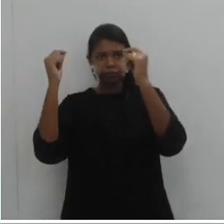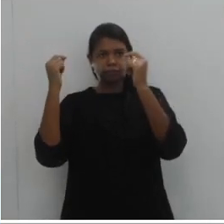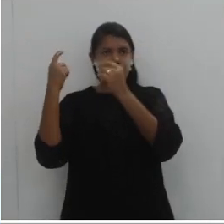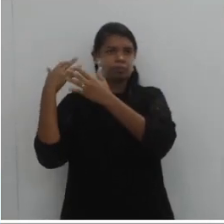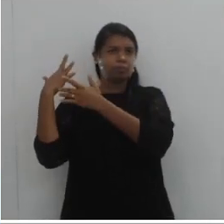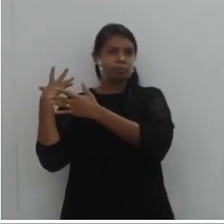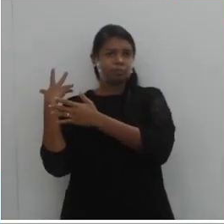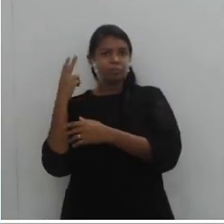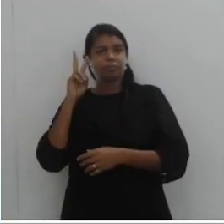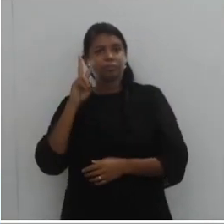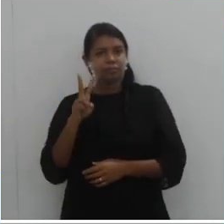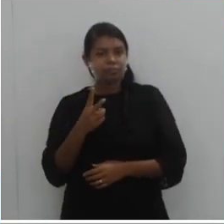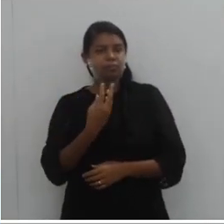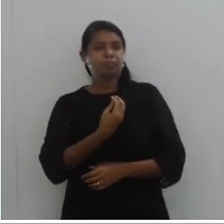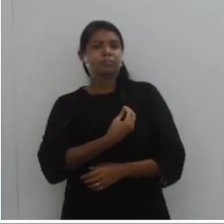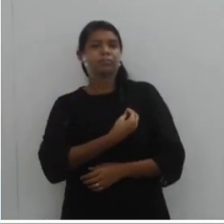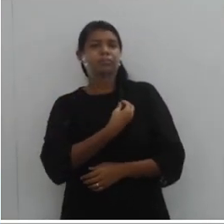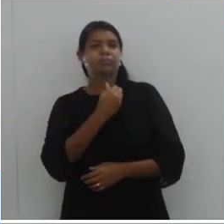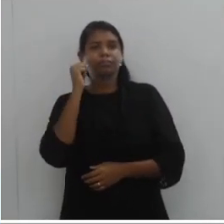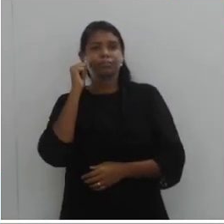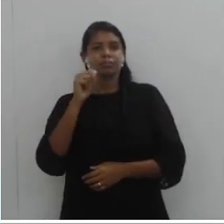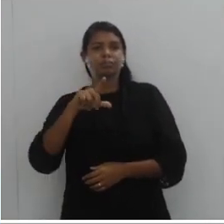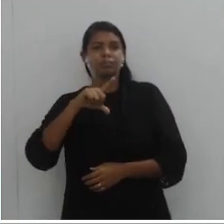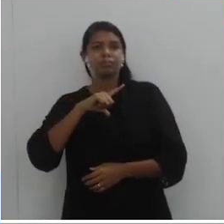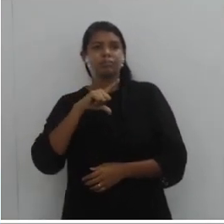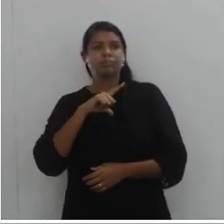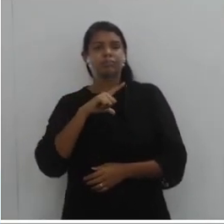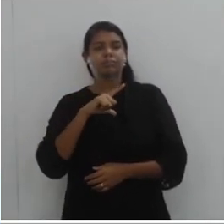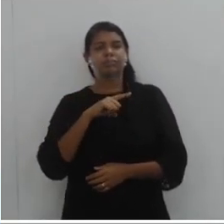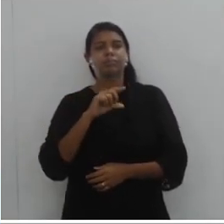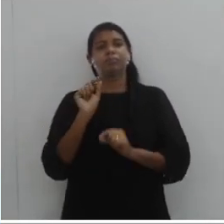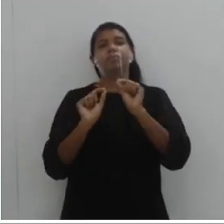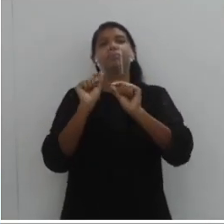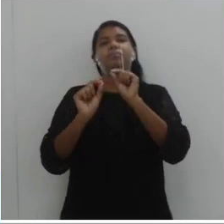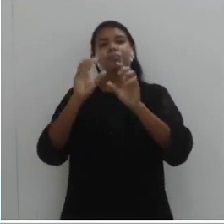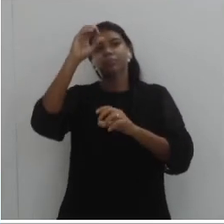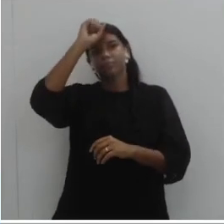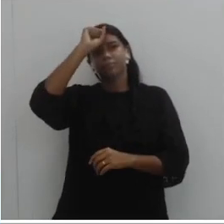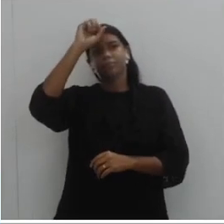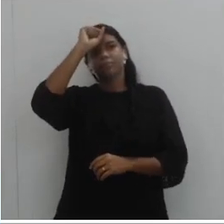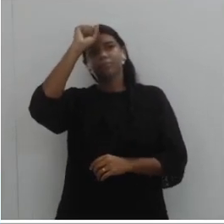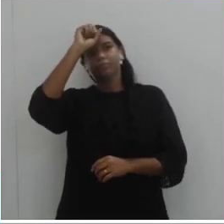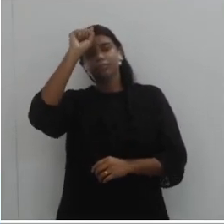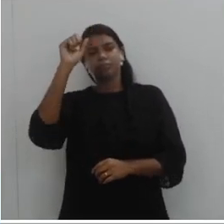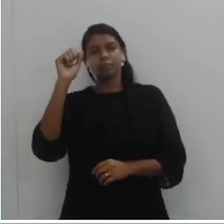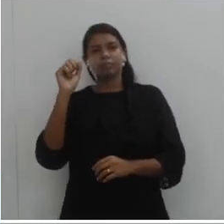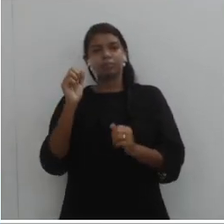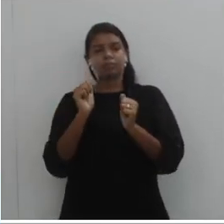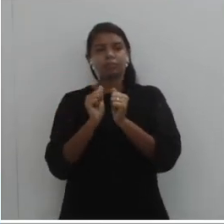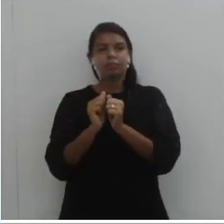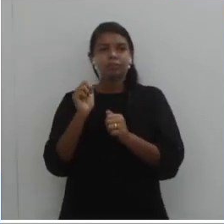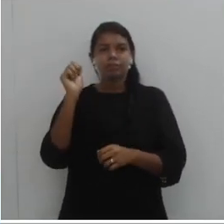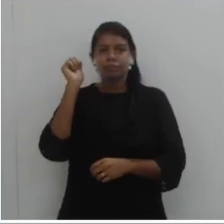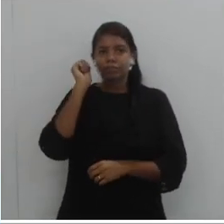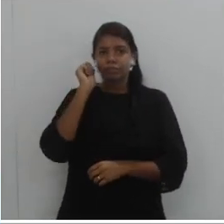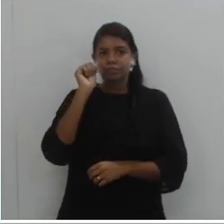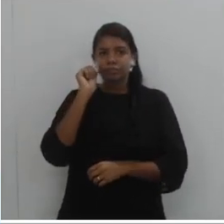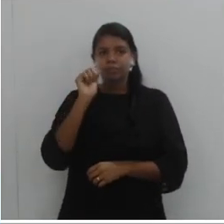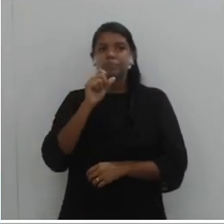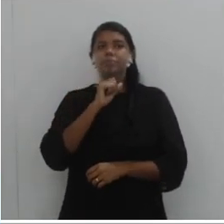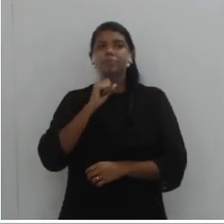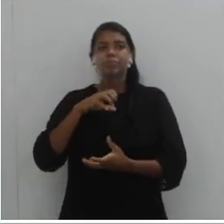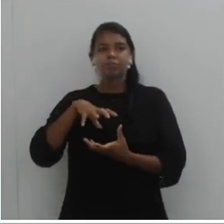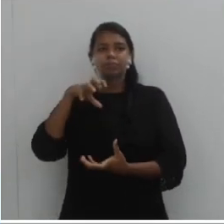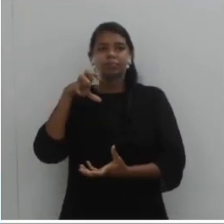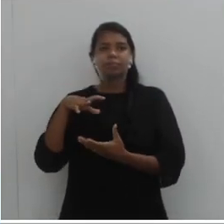viu, elas tinham o quê? Elas aprendiam com as mulheres mais velhas. Já em